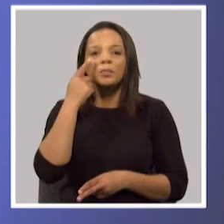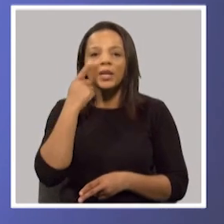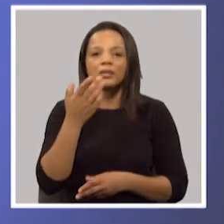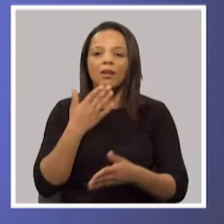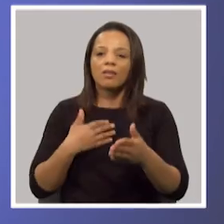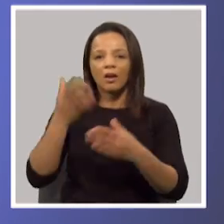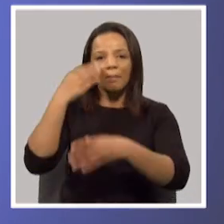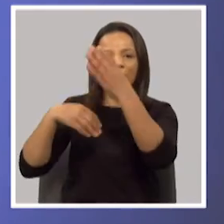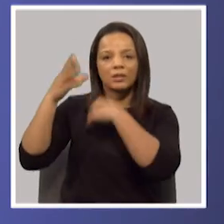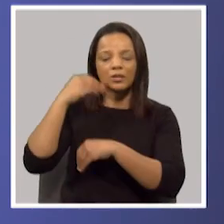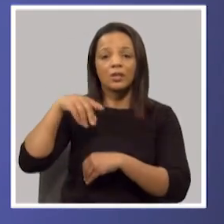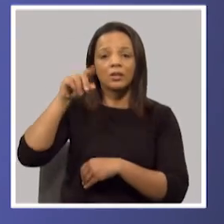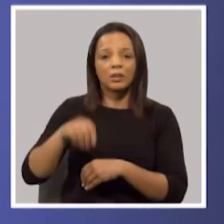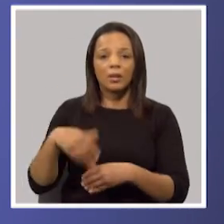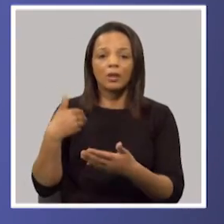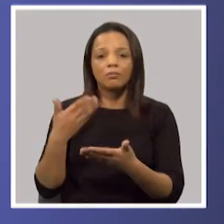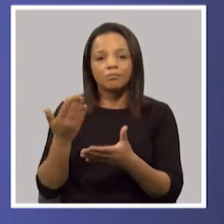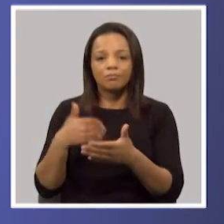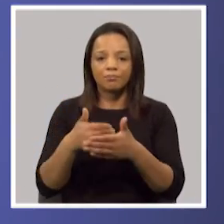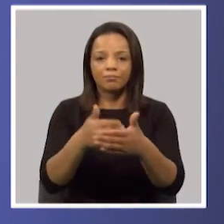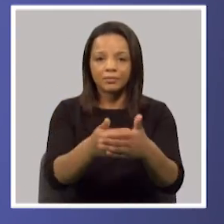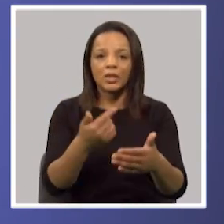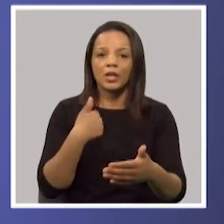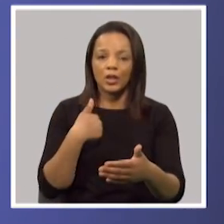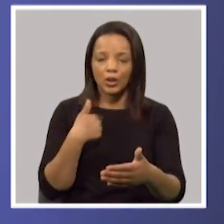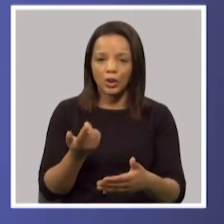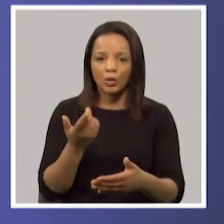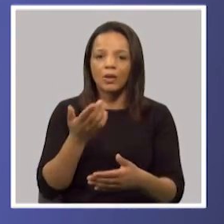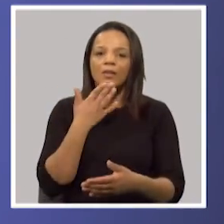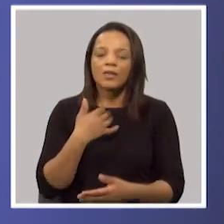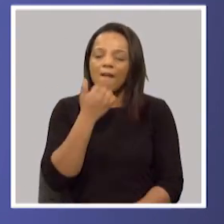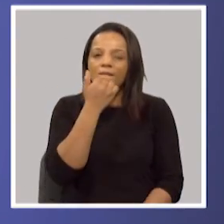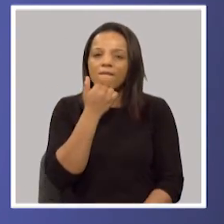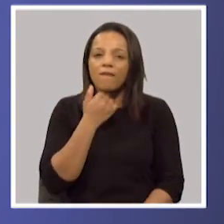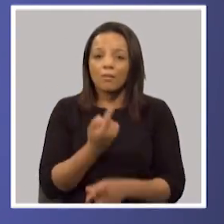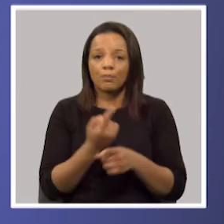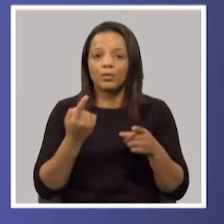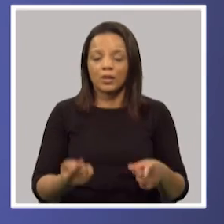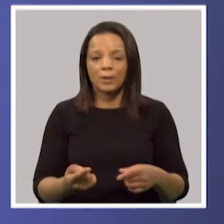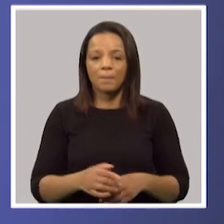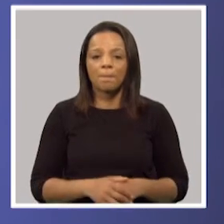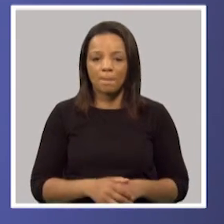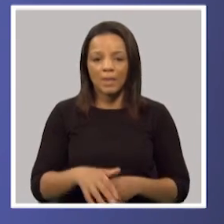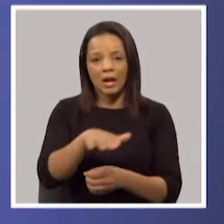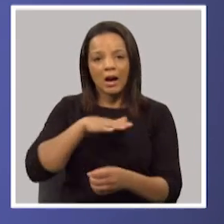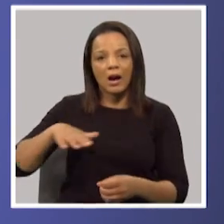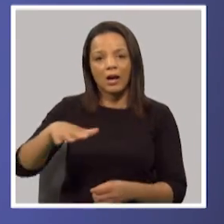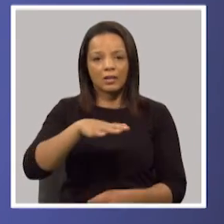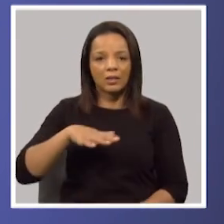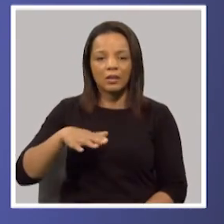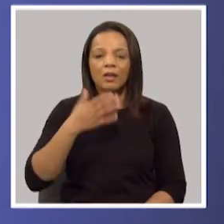experiência e foi toda uma aprendizagem e acima de tudo foi um processo do qual eu retirei bastante prazer, porque é realmente uma área